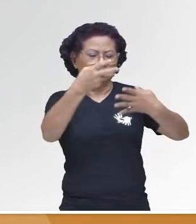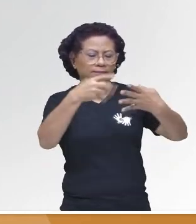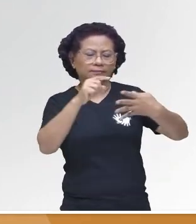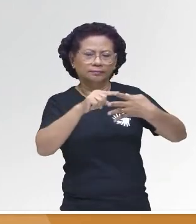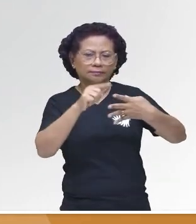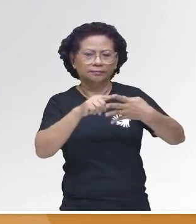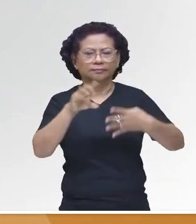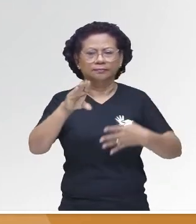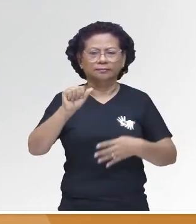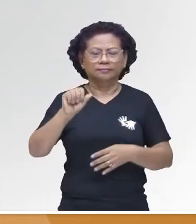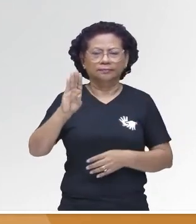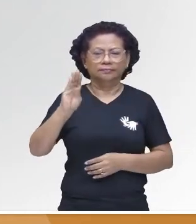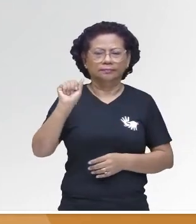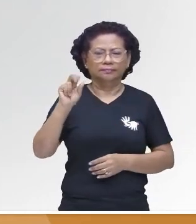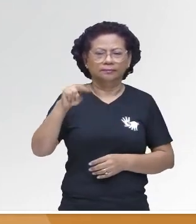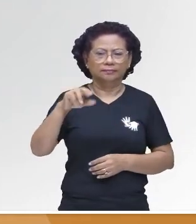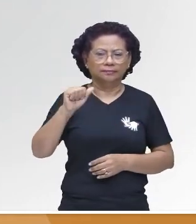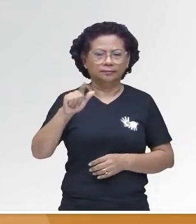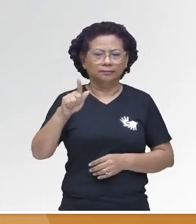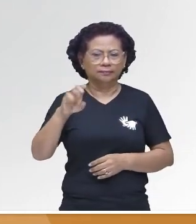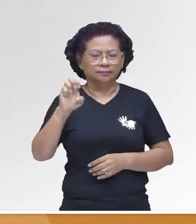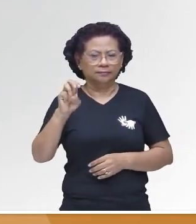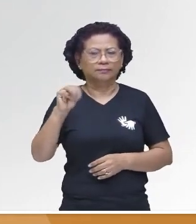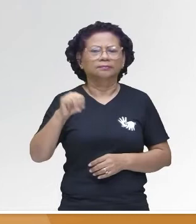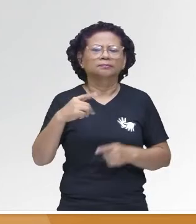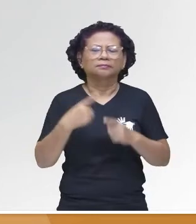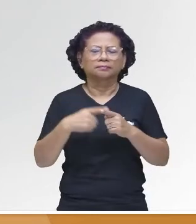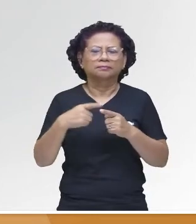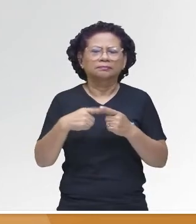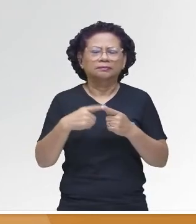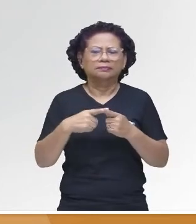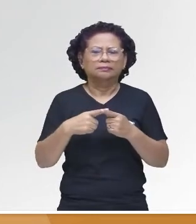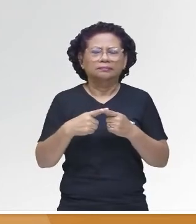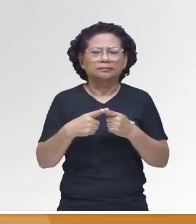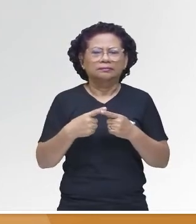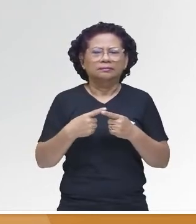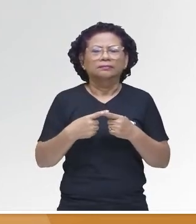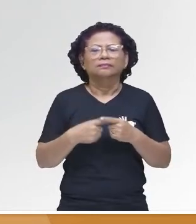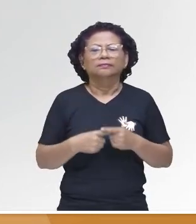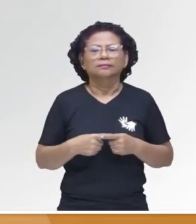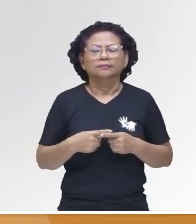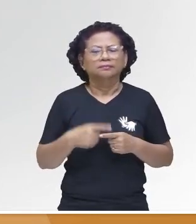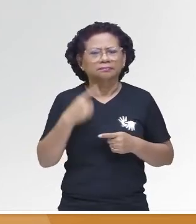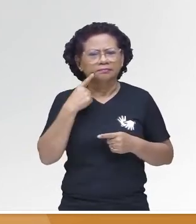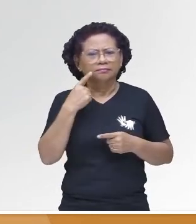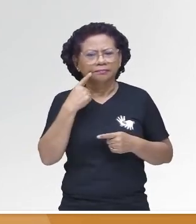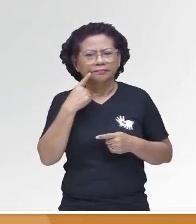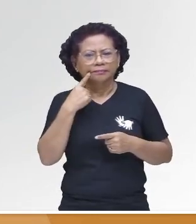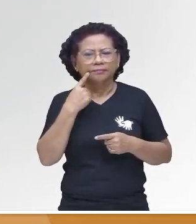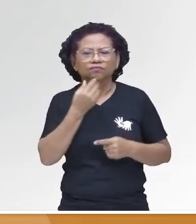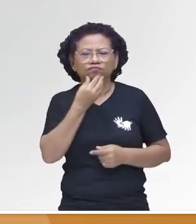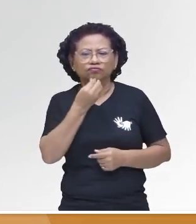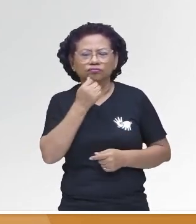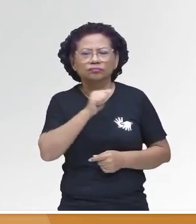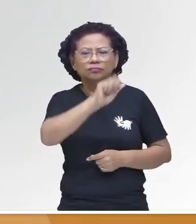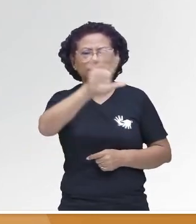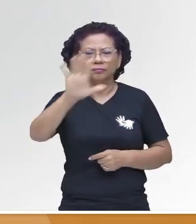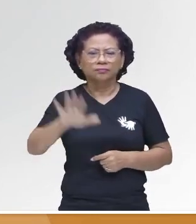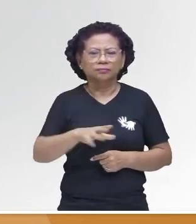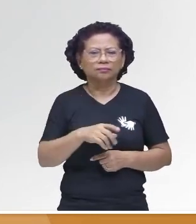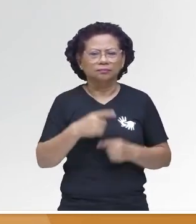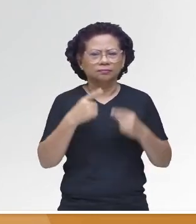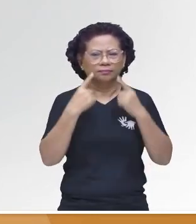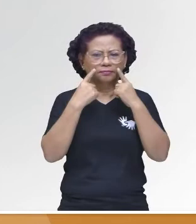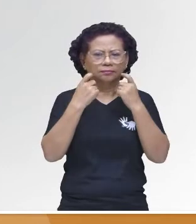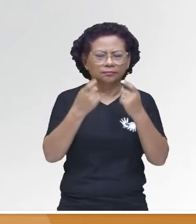por causa dos revoltosos que moravam em cabanas. Aqui a gente tem uma imagem muito interessante. O